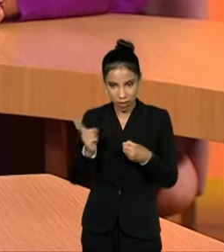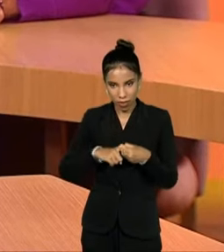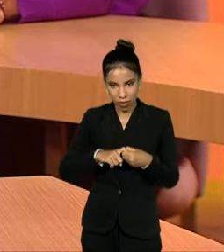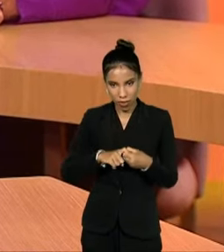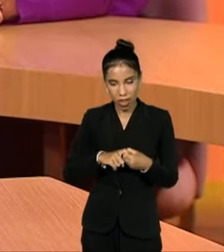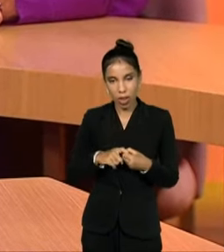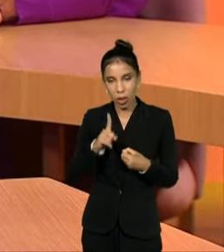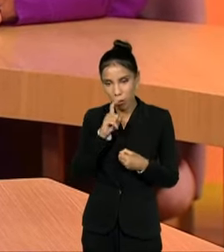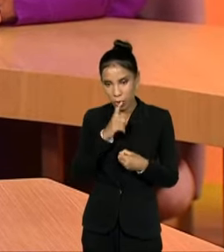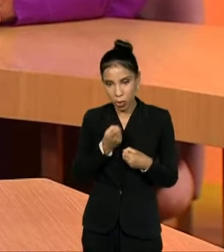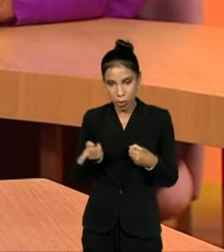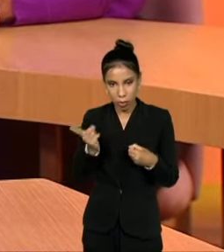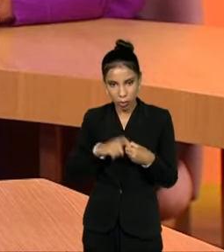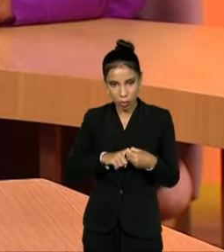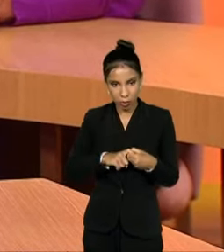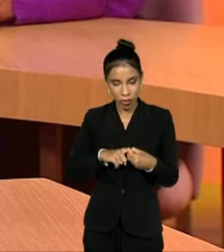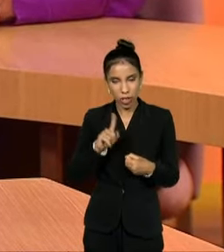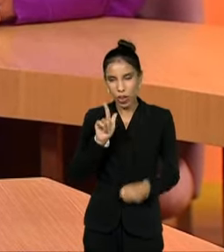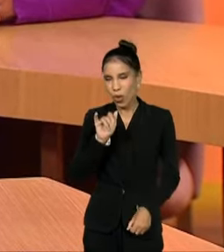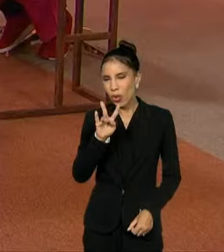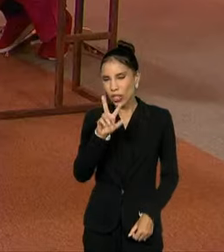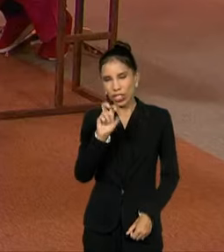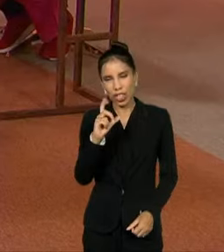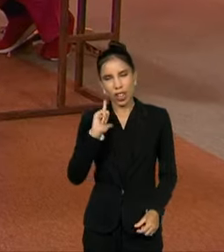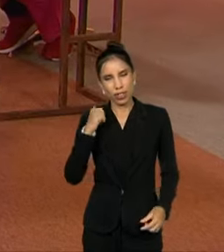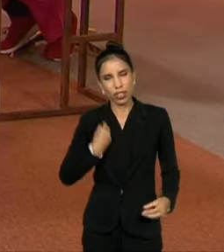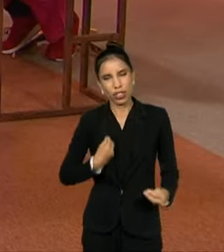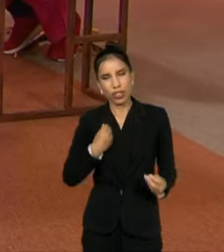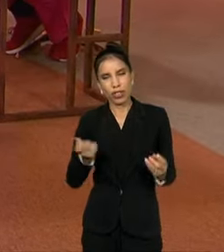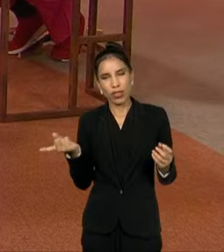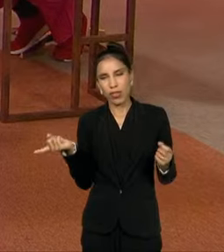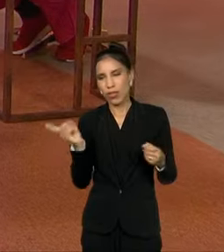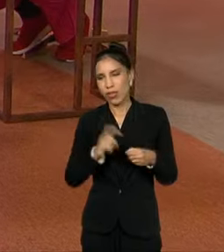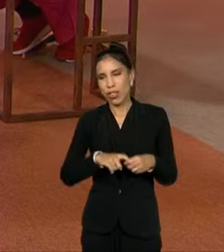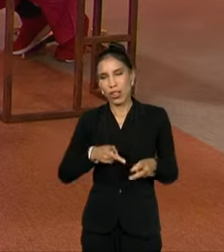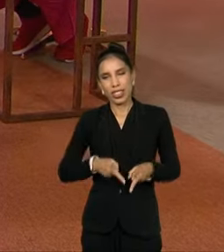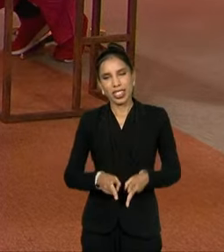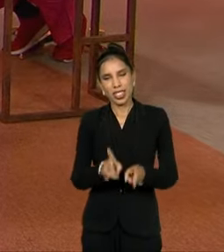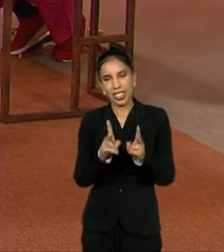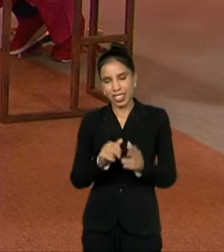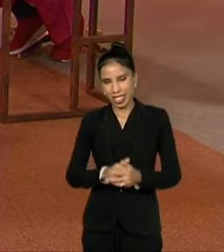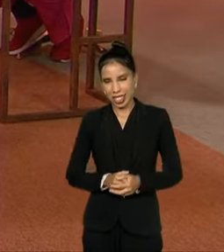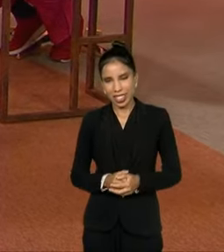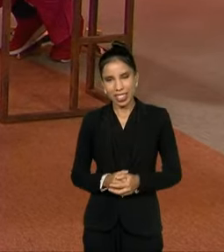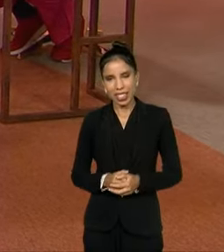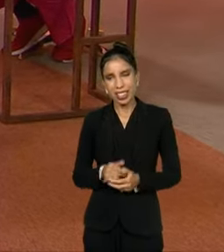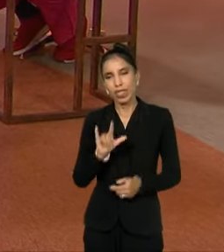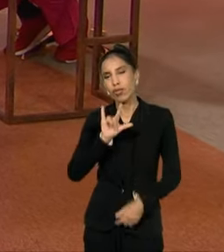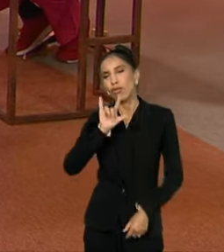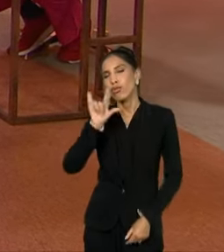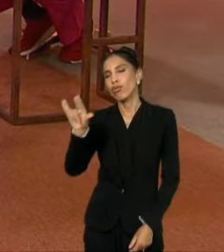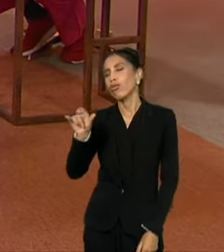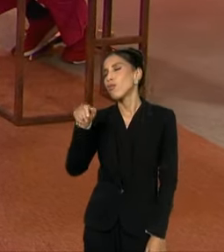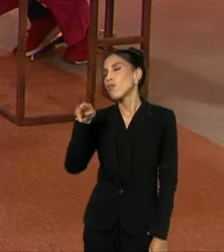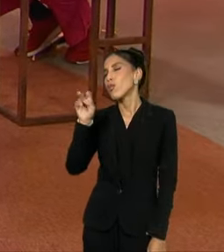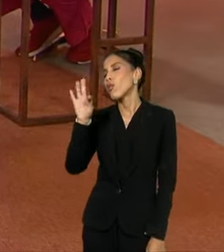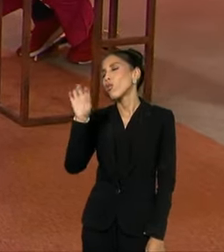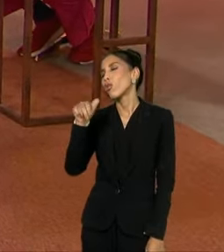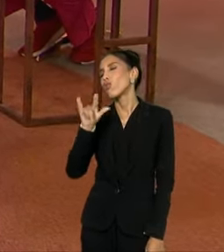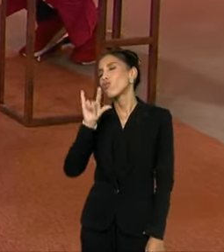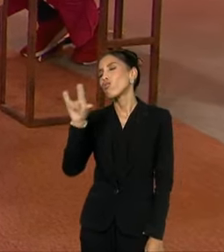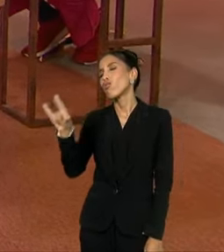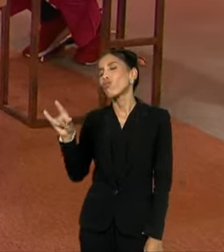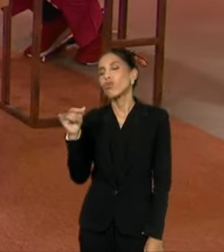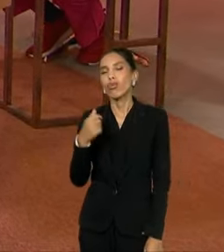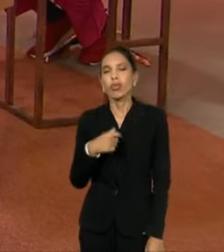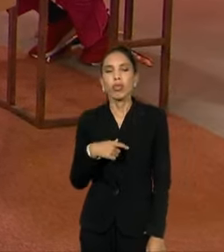você quiser. O Gustavo já é da casa também, volta sempre, né? Falar dos nossos riscos. Miltinho, I love you. Te amo. Lindo, meu amor.